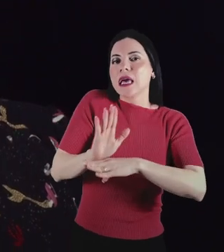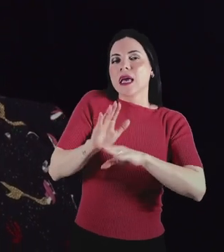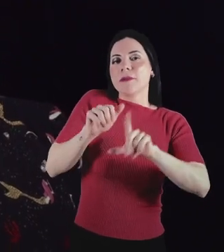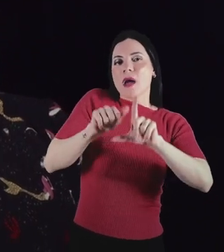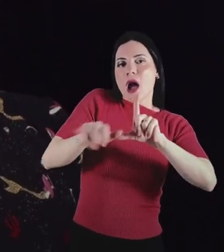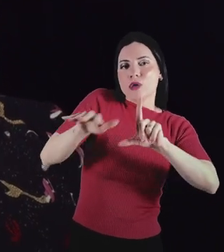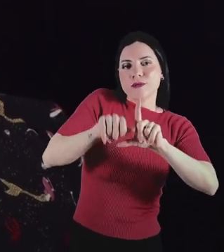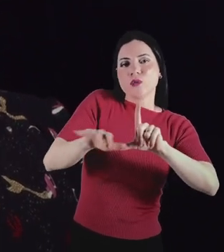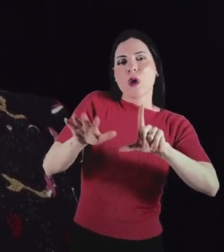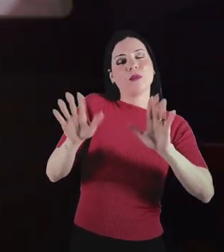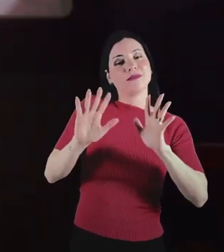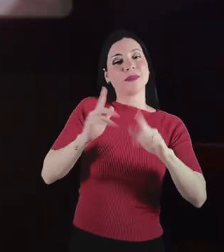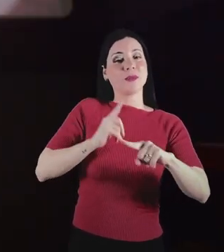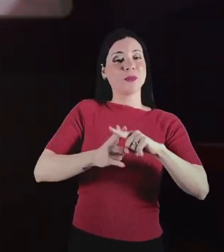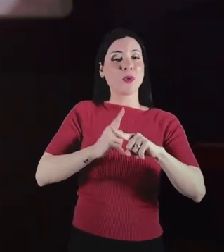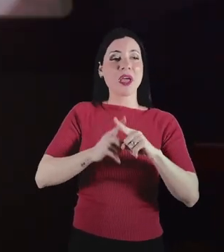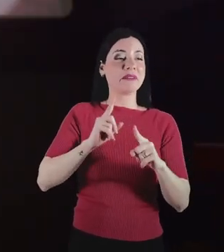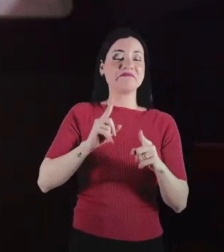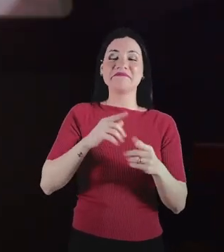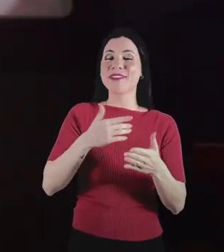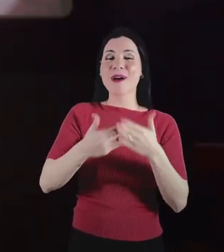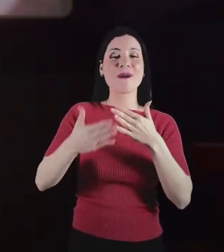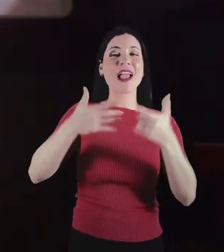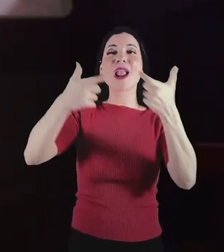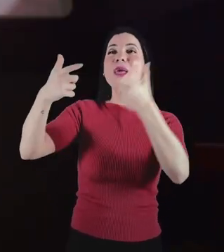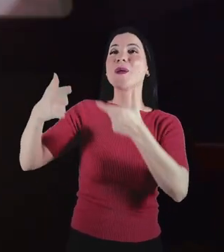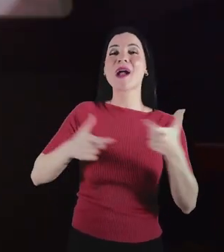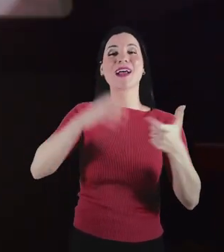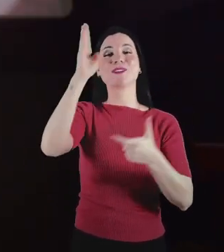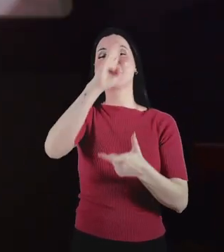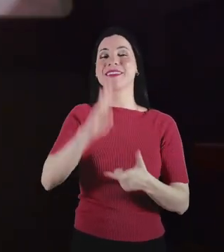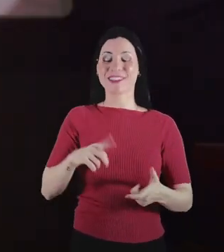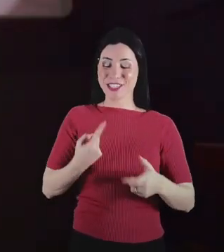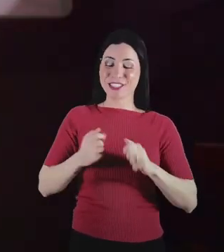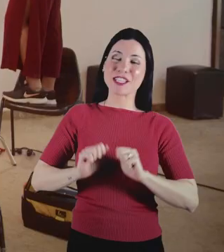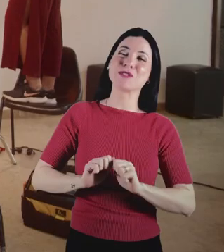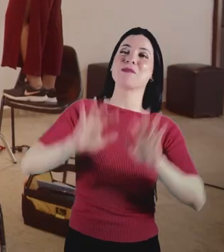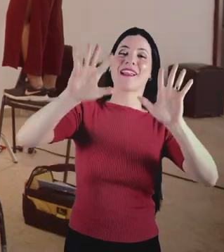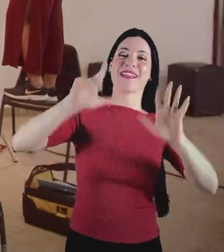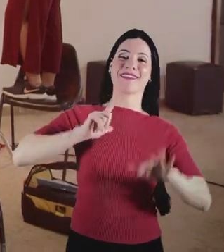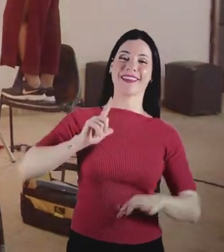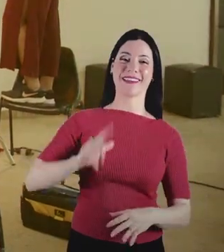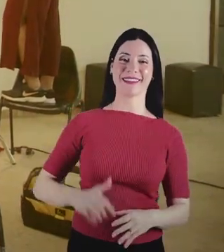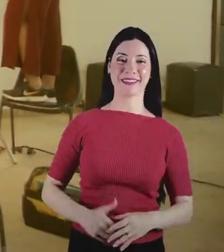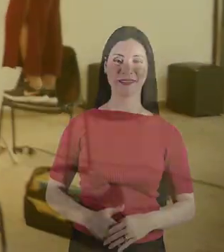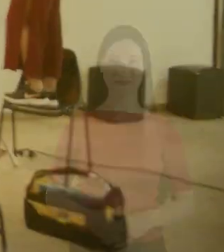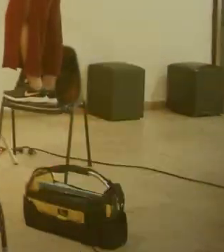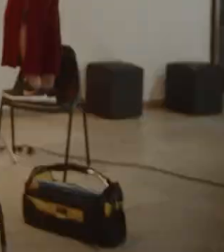cinema, do audiovisual, porque a gente está espalhado aí por todo canto, né?